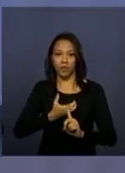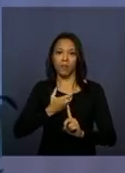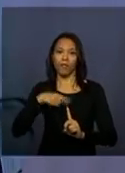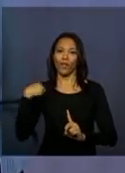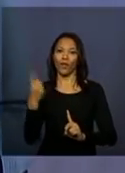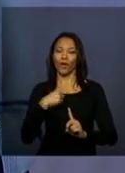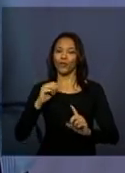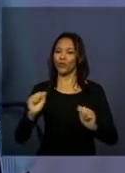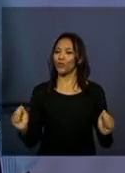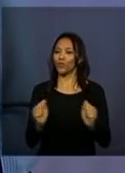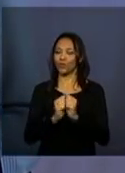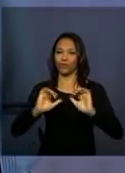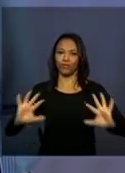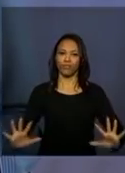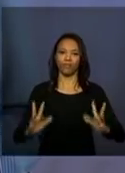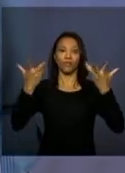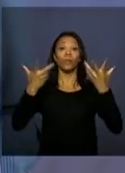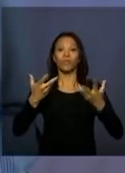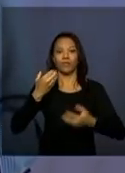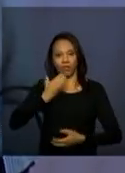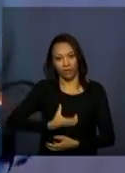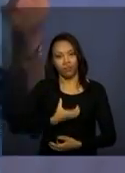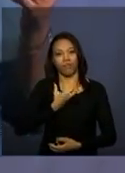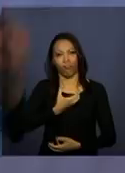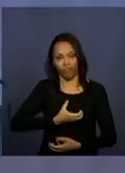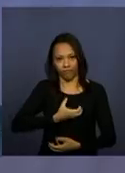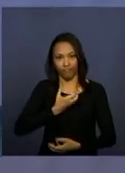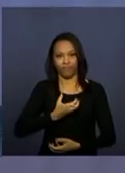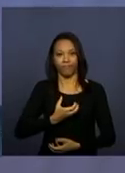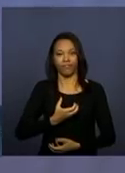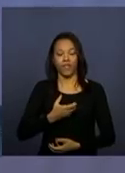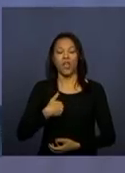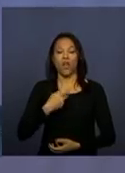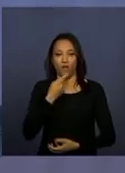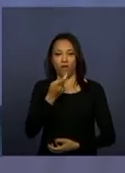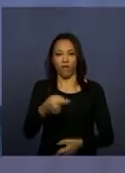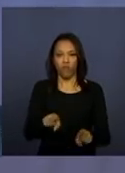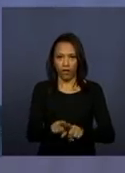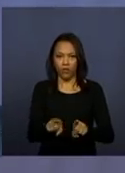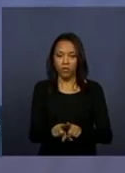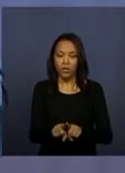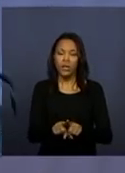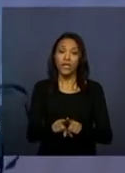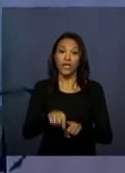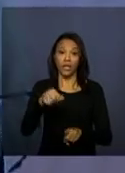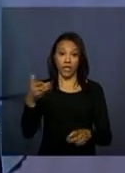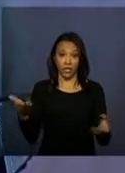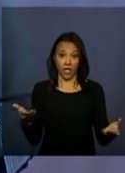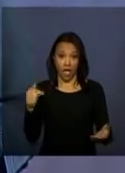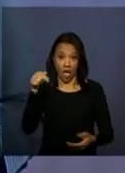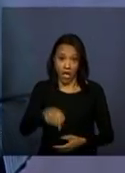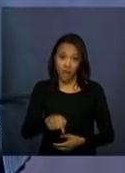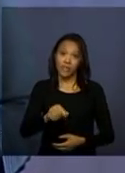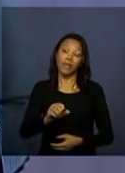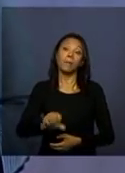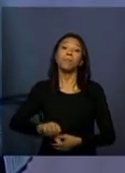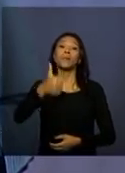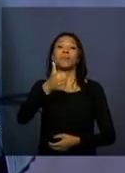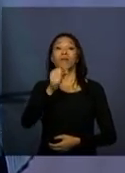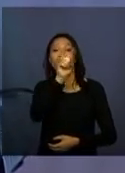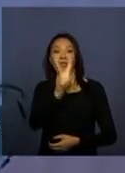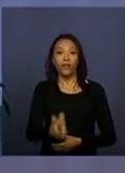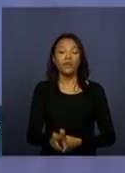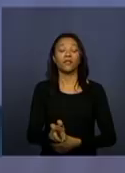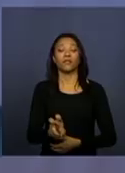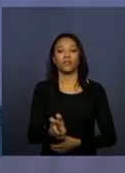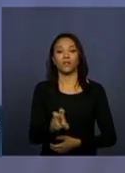gente comemorar juntos o Natal. Eu falei também que essa era a primeira vez